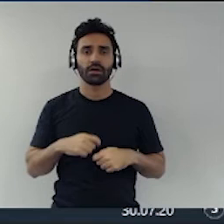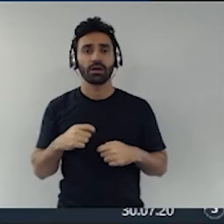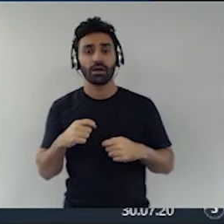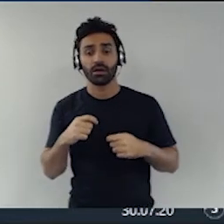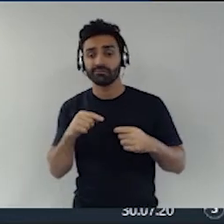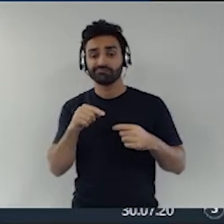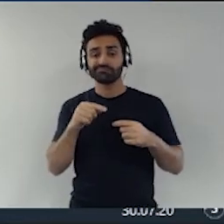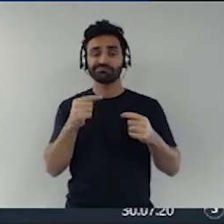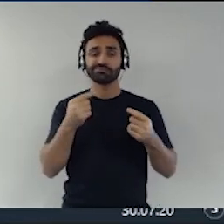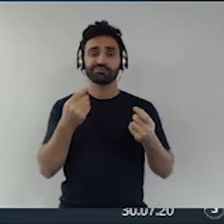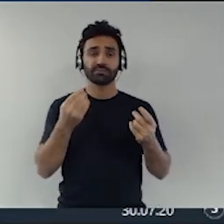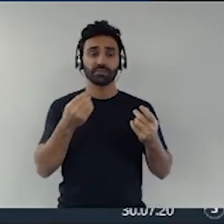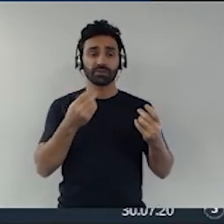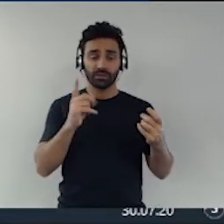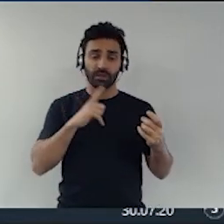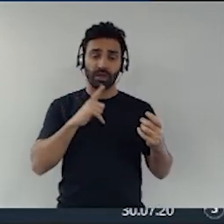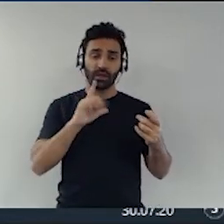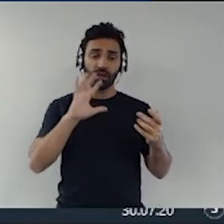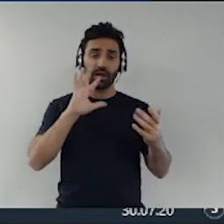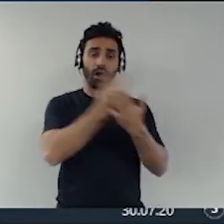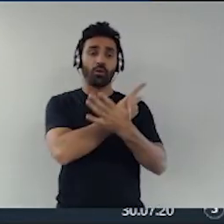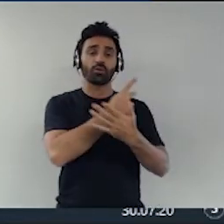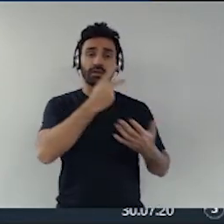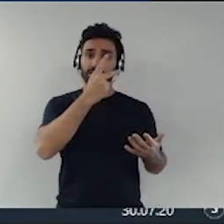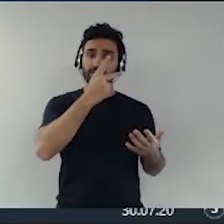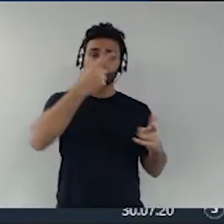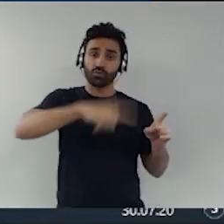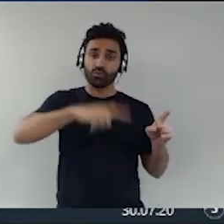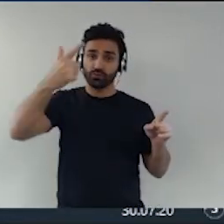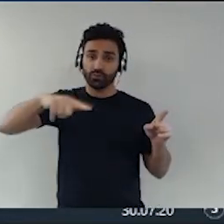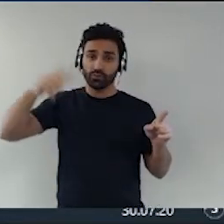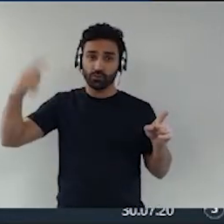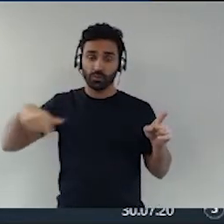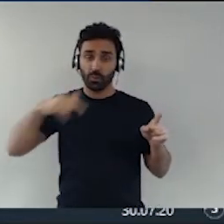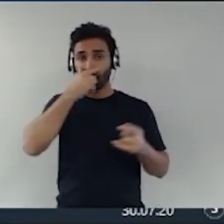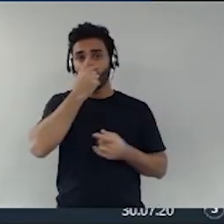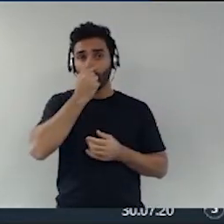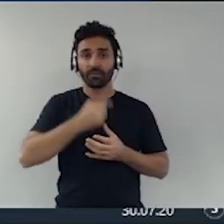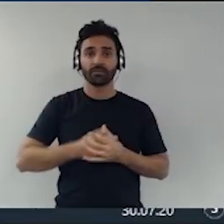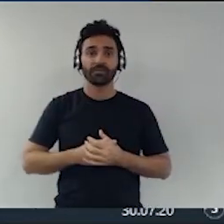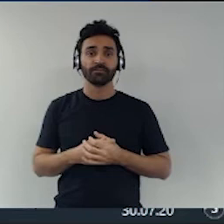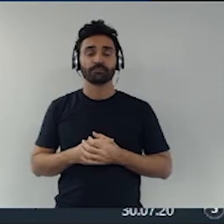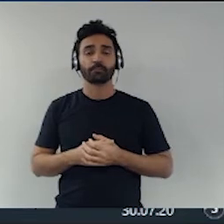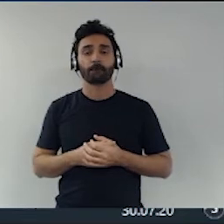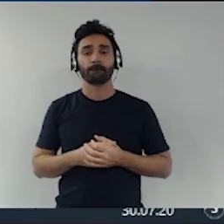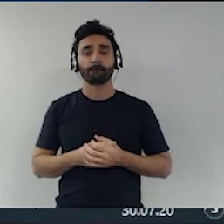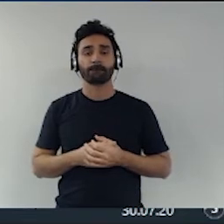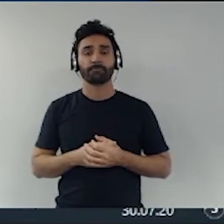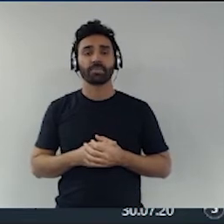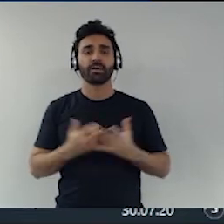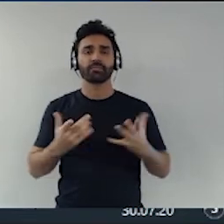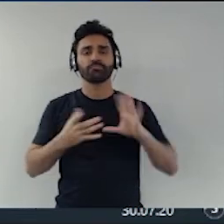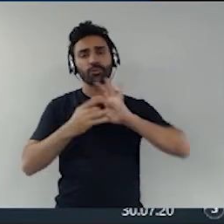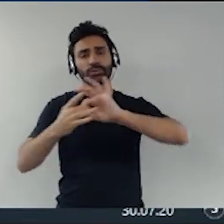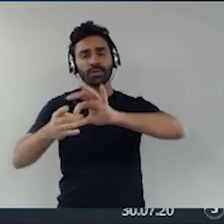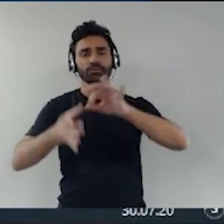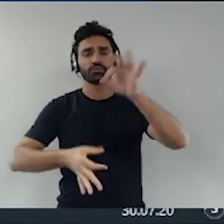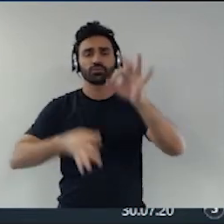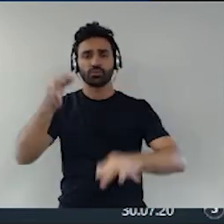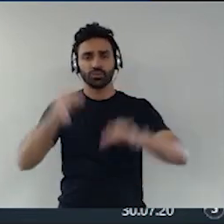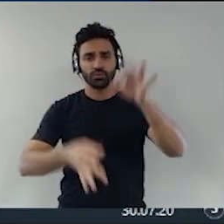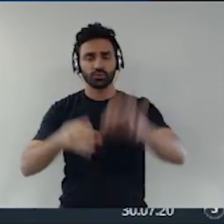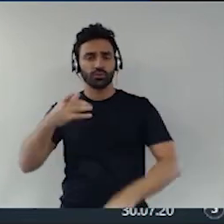são fenômenos repetitivos da humanidade. Do ponto de vista jurídico, propriamente dito, nós